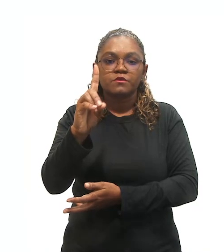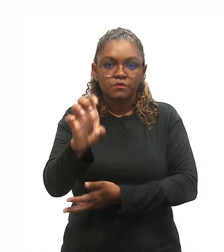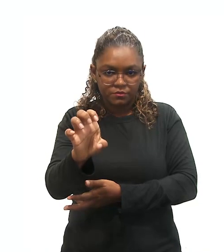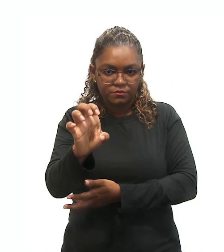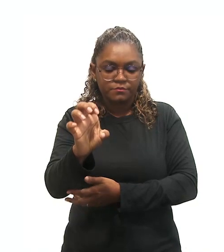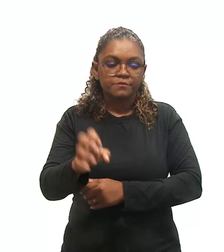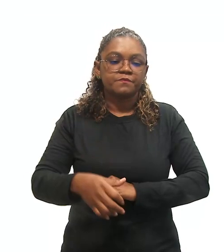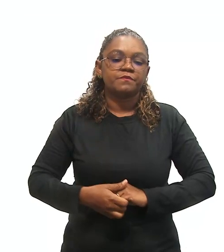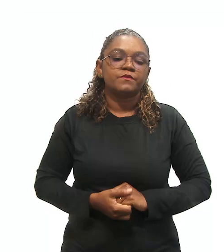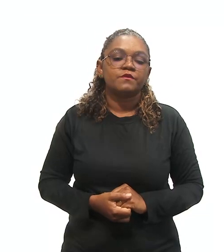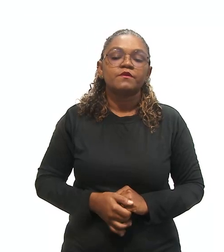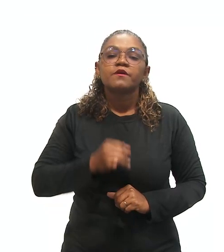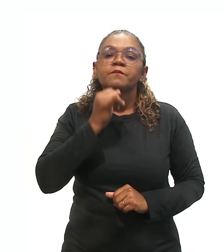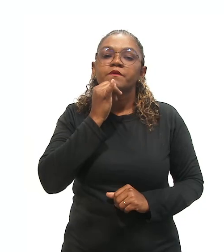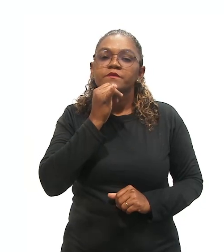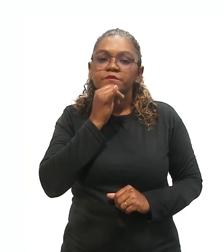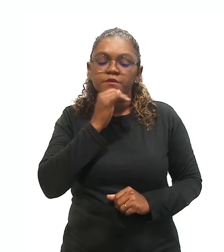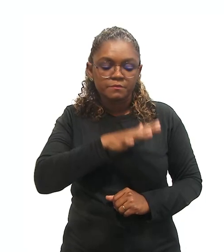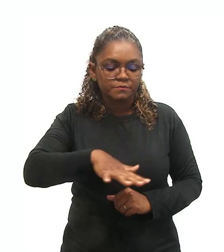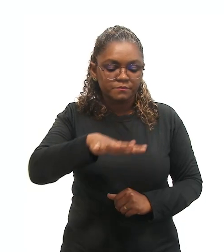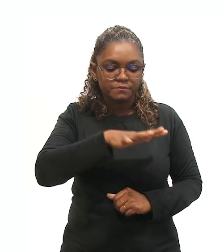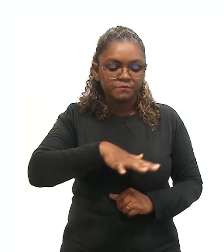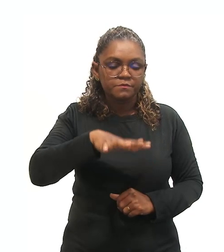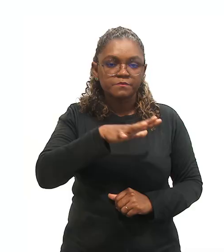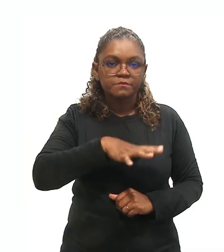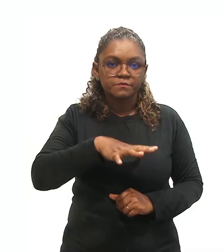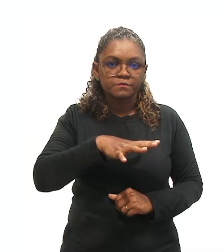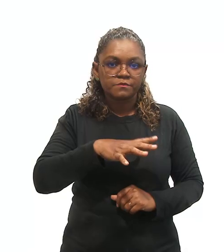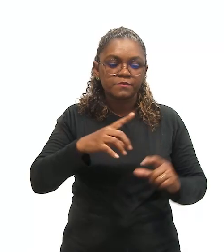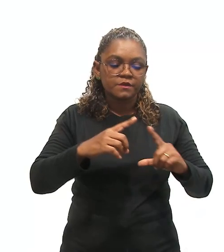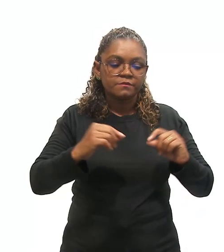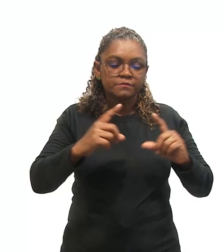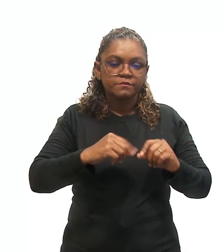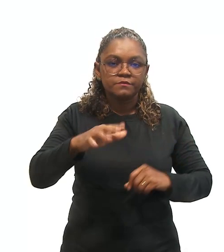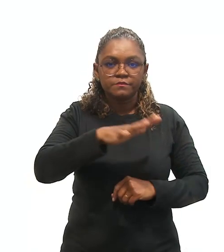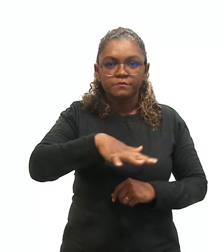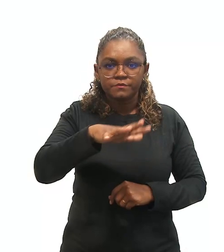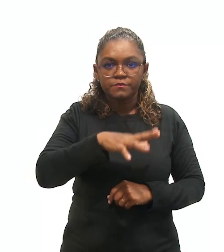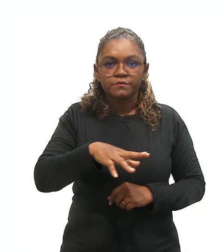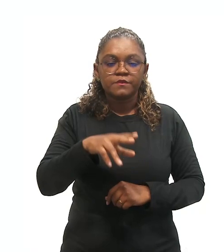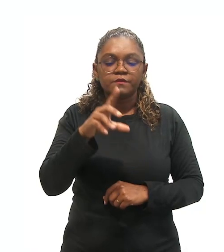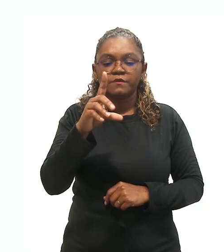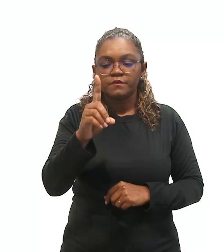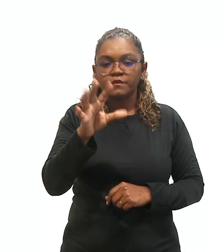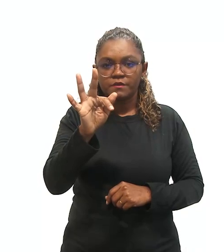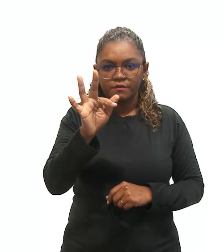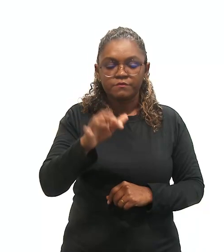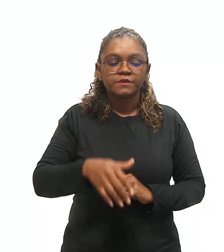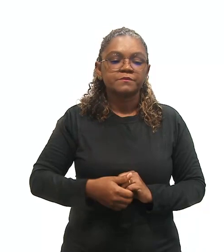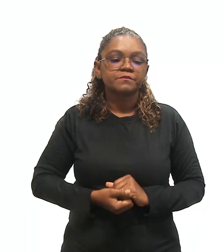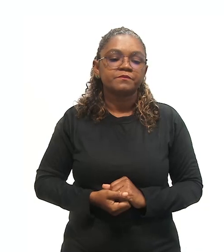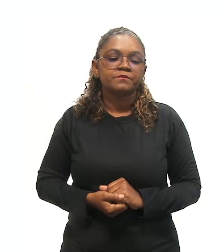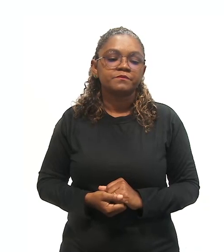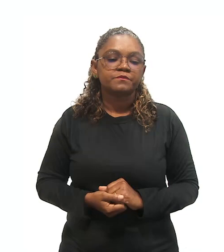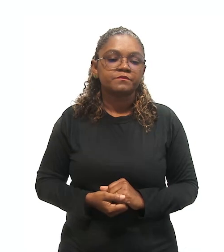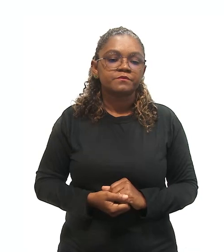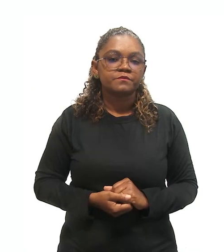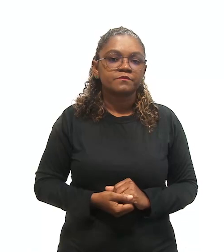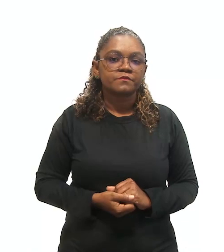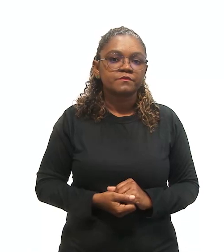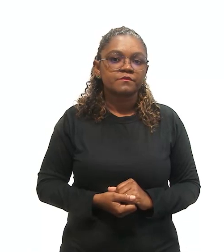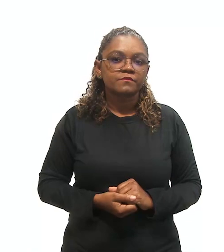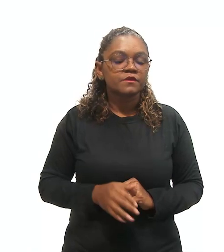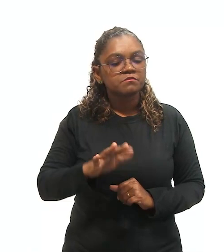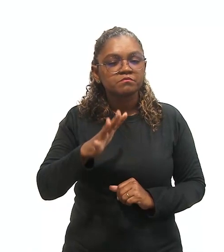lá, caso se fosse da União, Ministério, tal. No Ministério tal, ele tem uma numeração. Vamos supor que ele seria